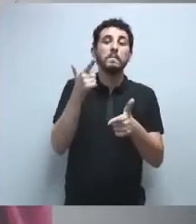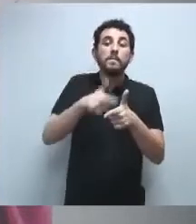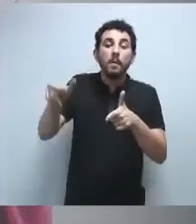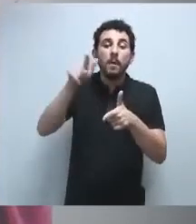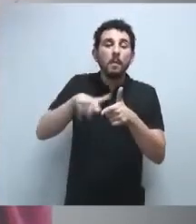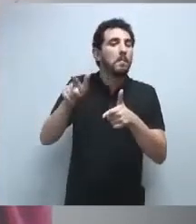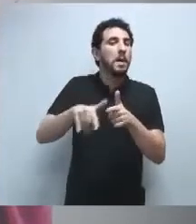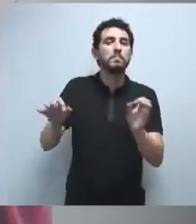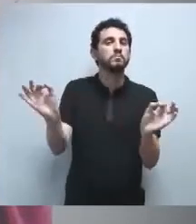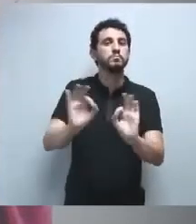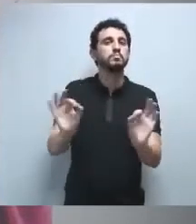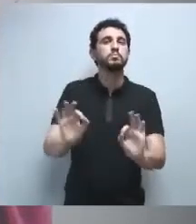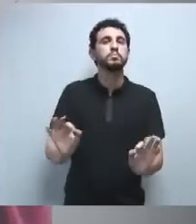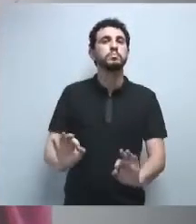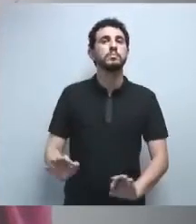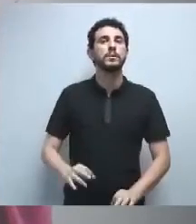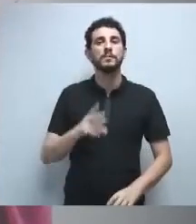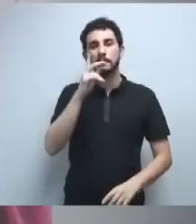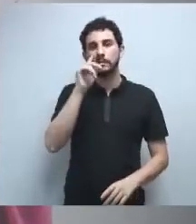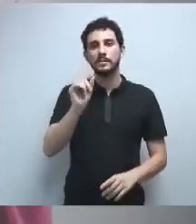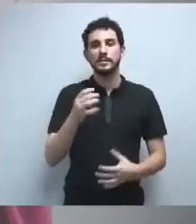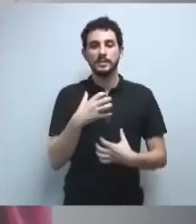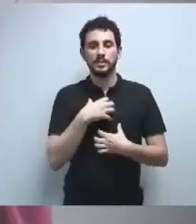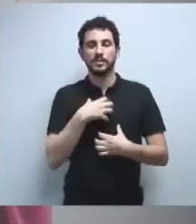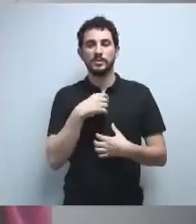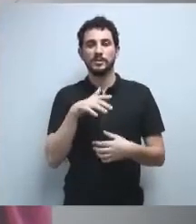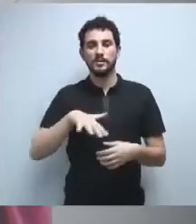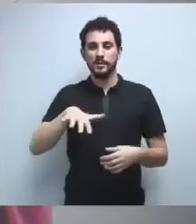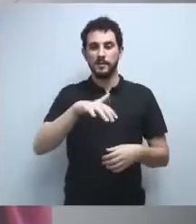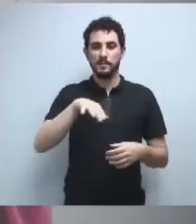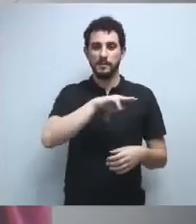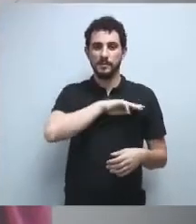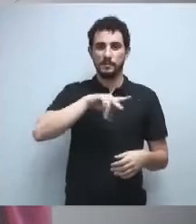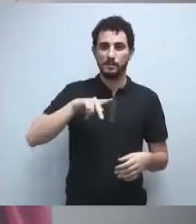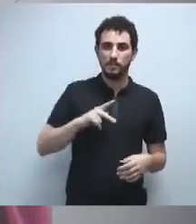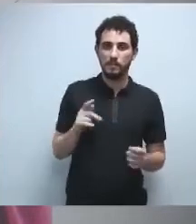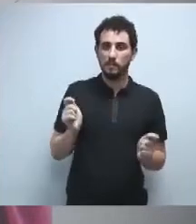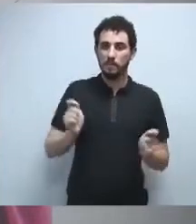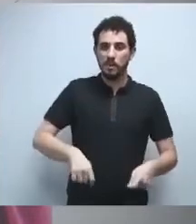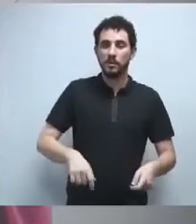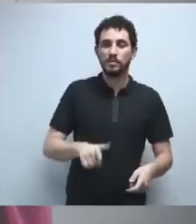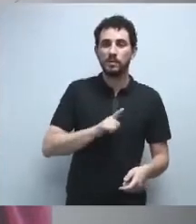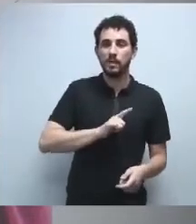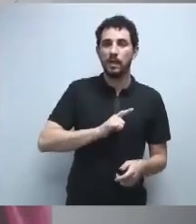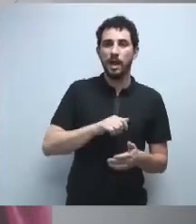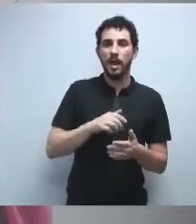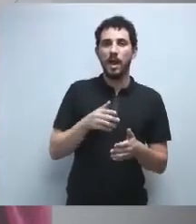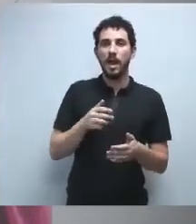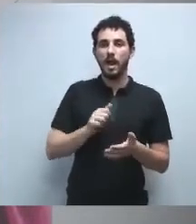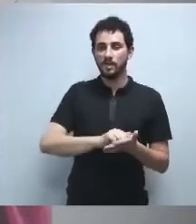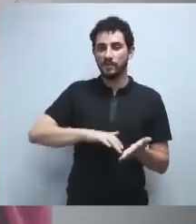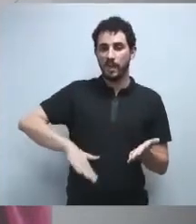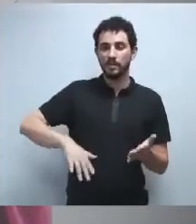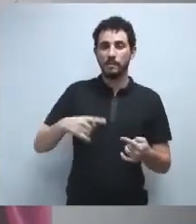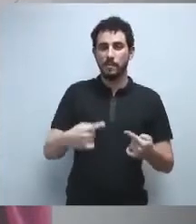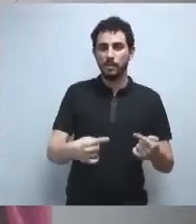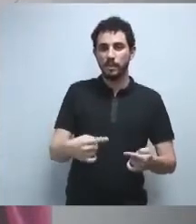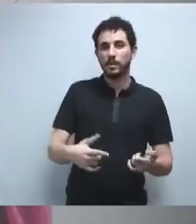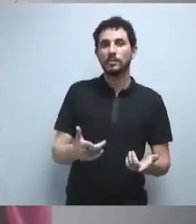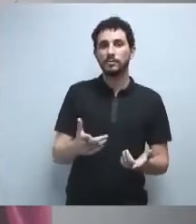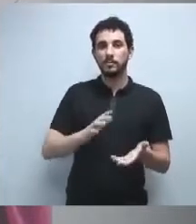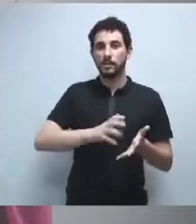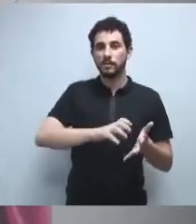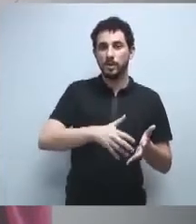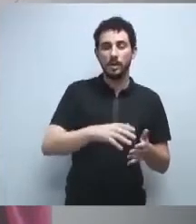algum que nos sentimos que o ministério público possa ter atividade político partidária desde